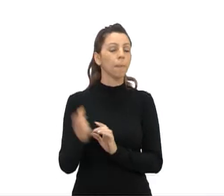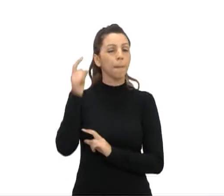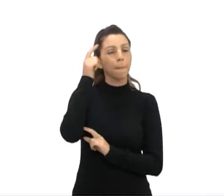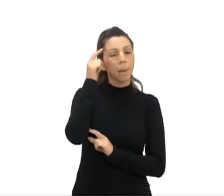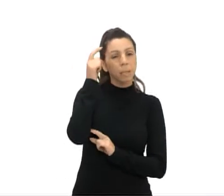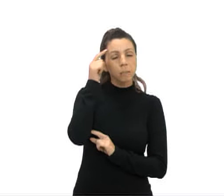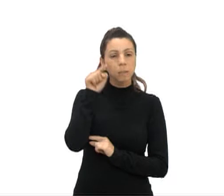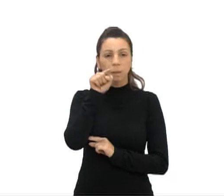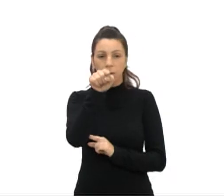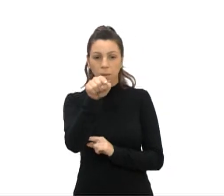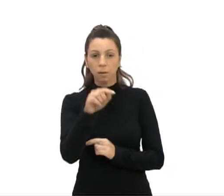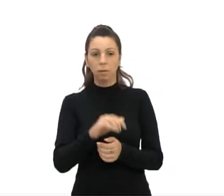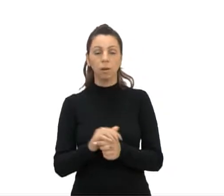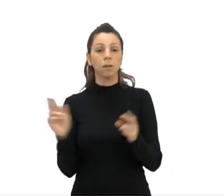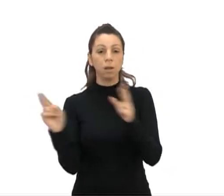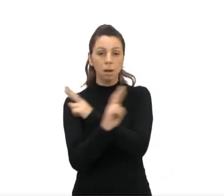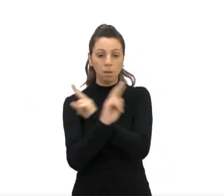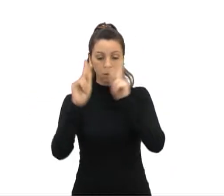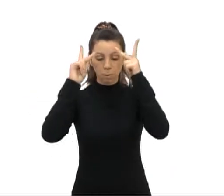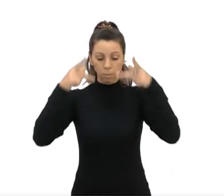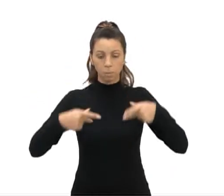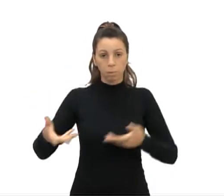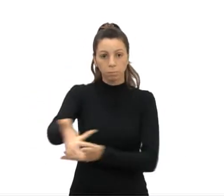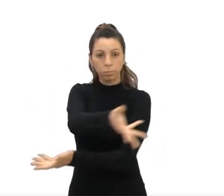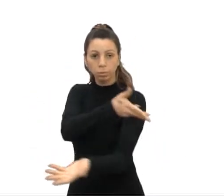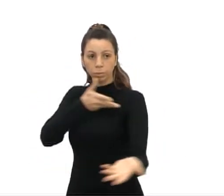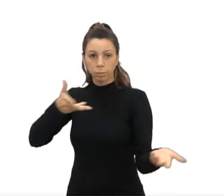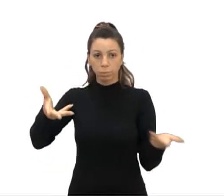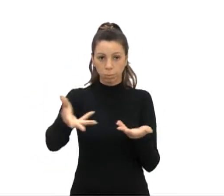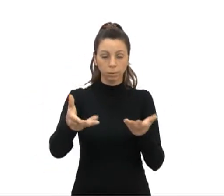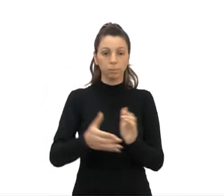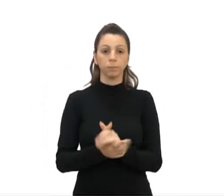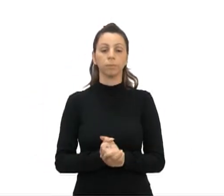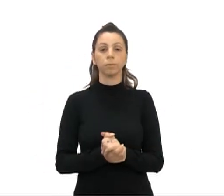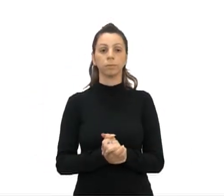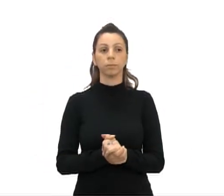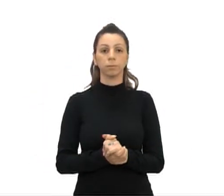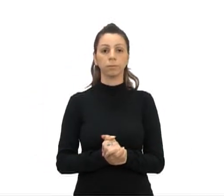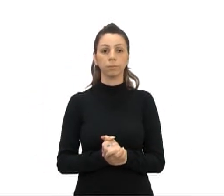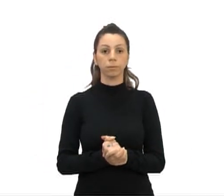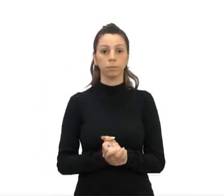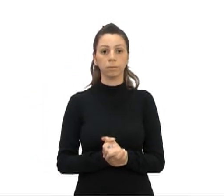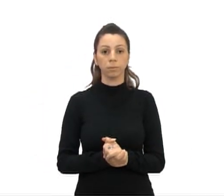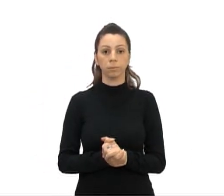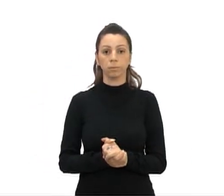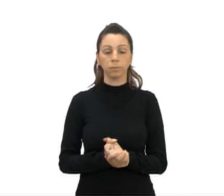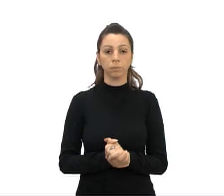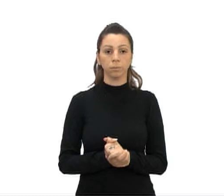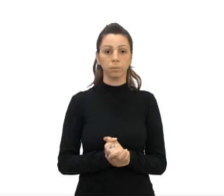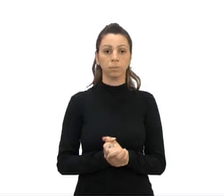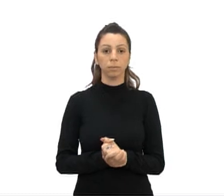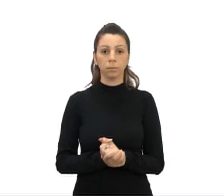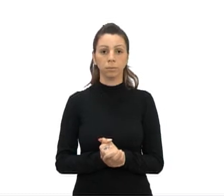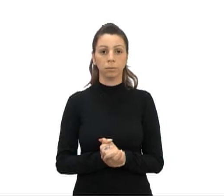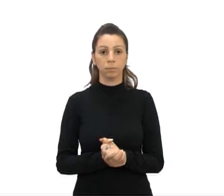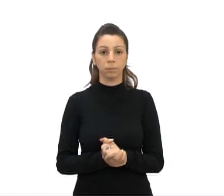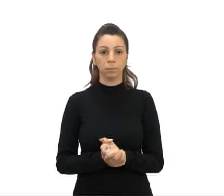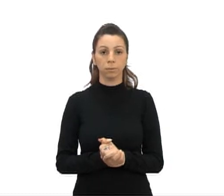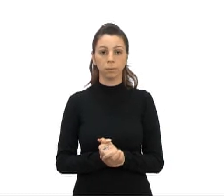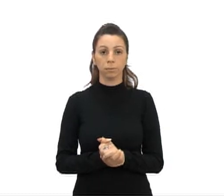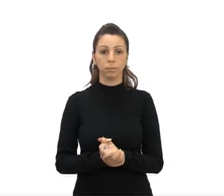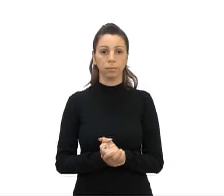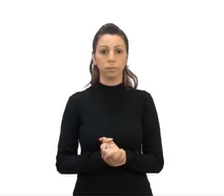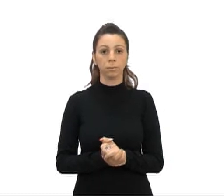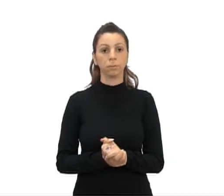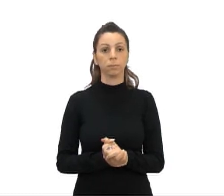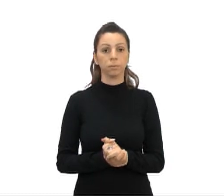aí. Antes de los móviles e de las tecnologias, como se comunicavam os seres humanos?